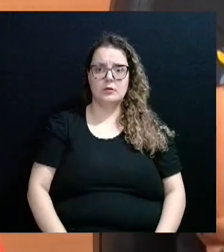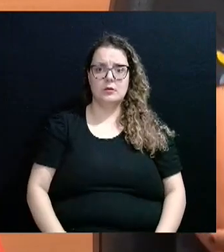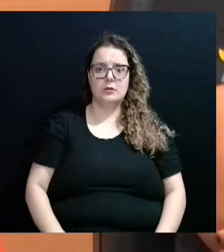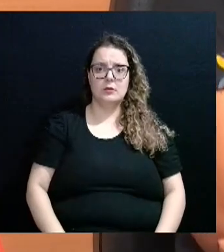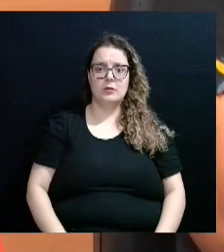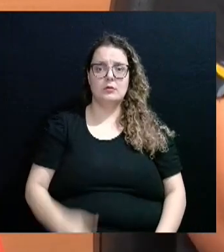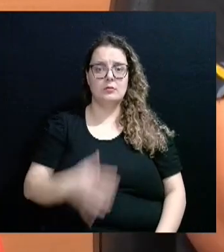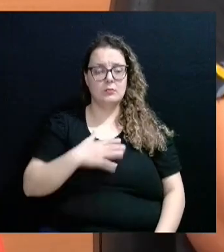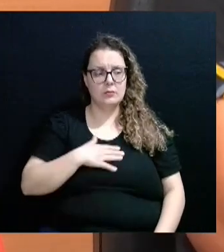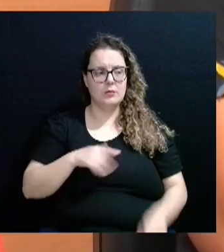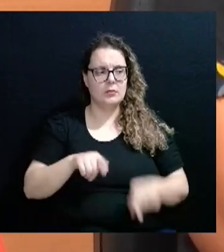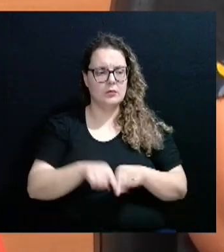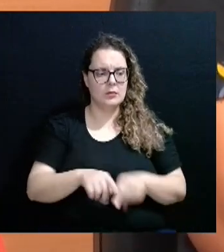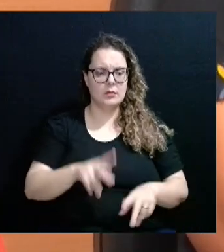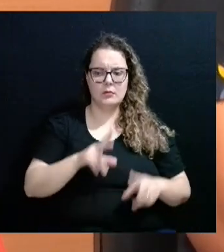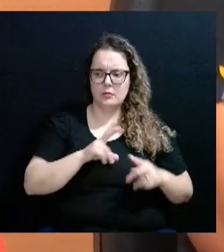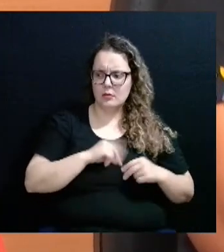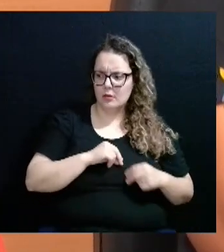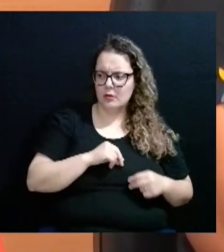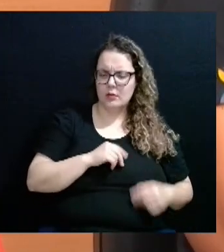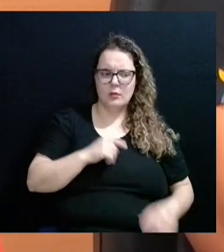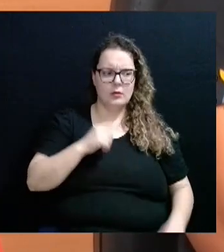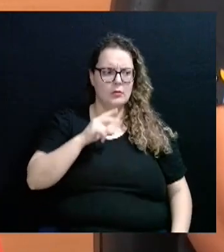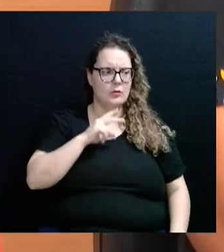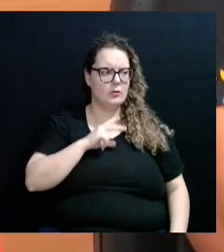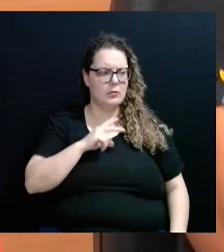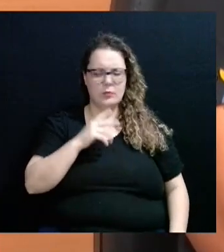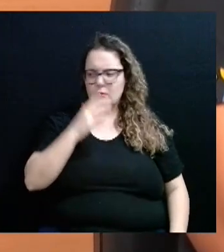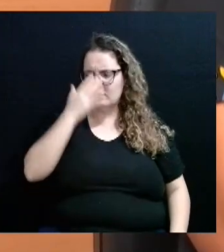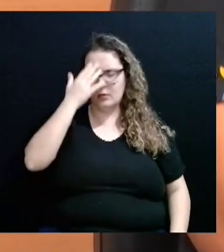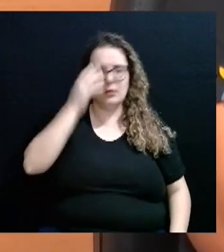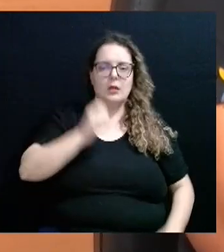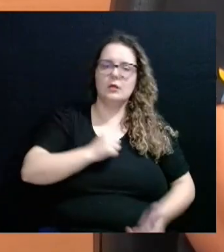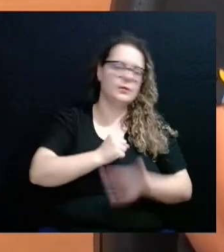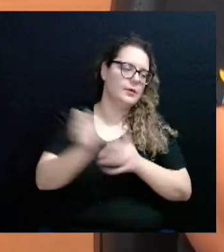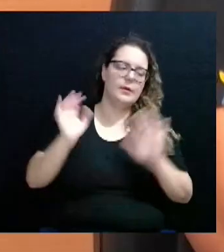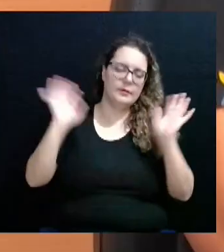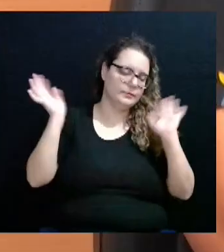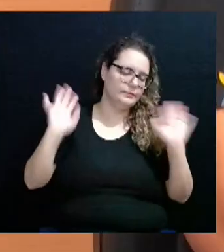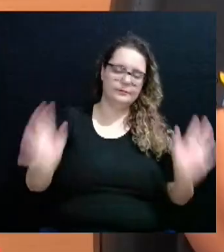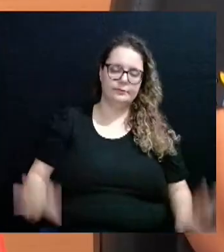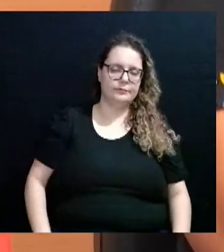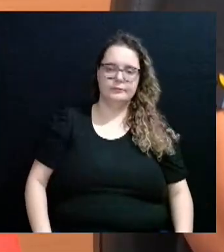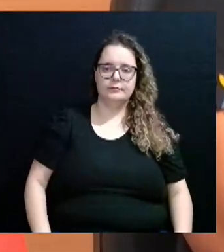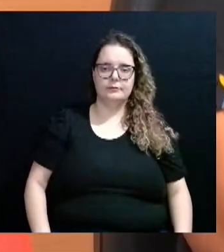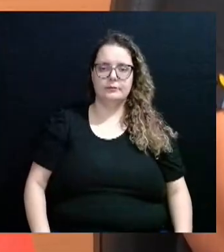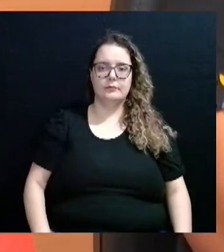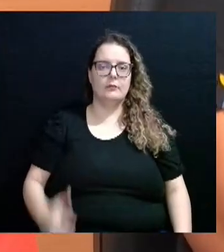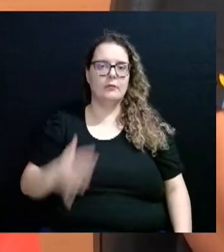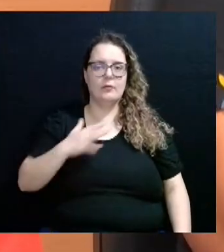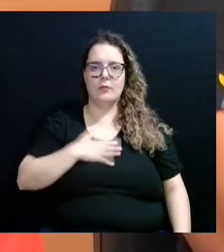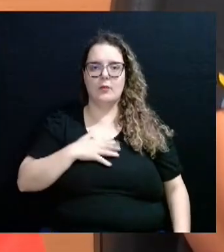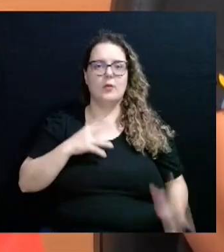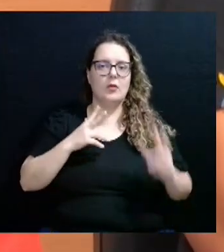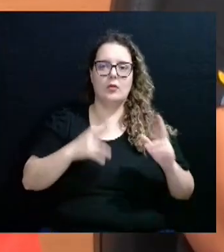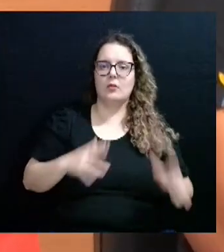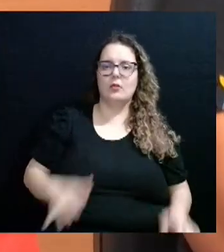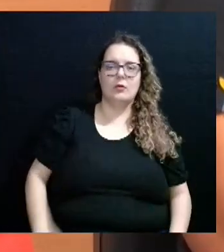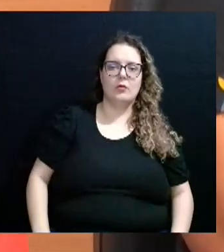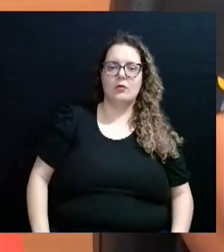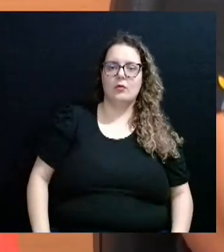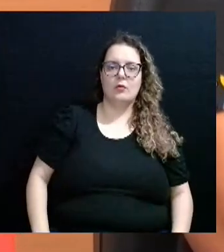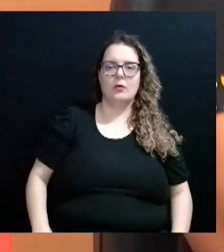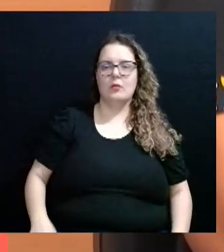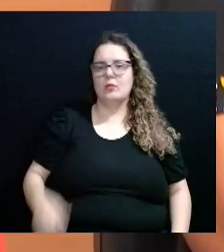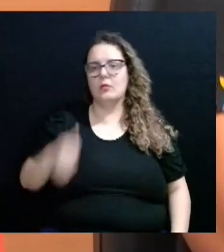esses caras, o rap daí já era. A partir daí, igual a mim, aqui, quantos filhos de mãe solteira que viu no